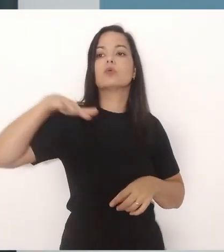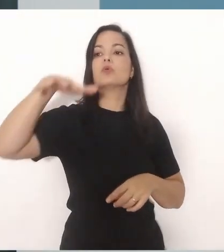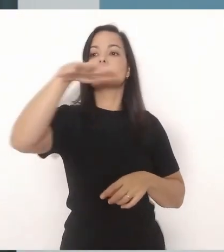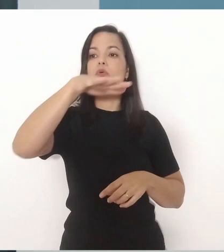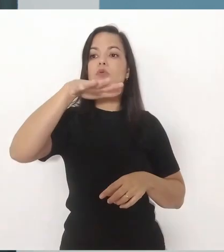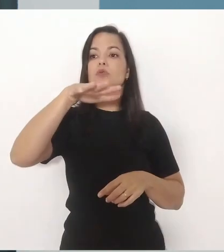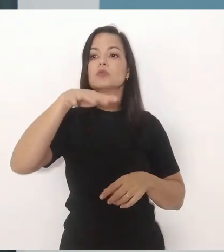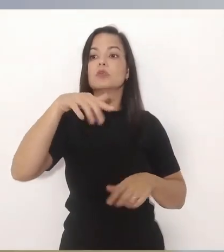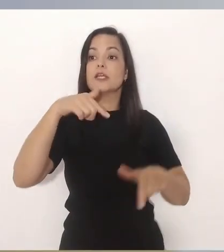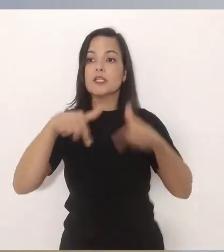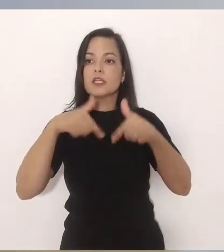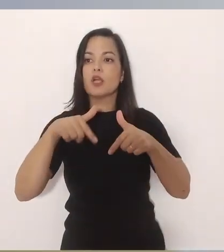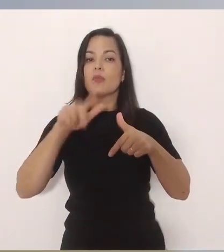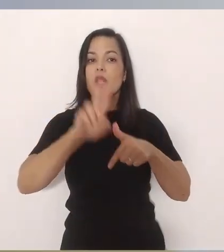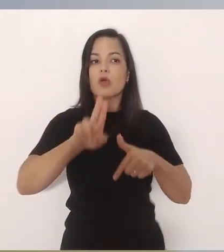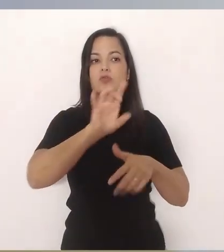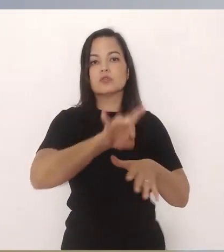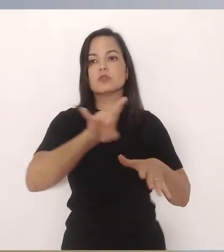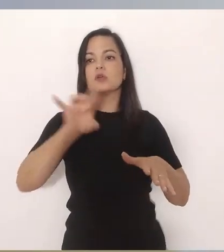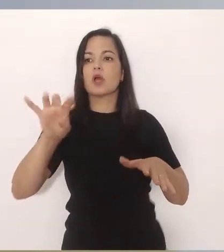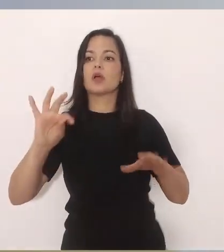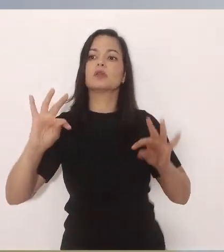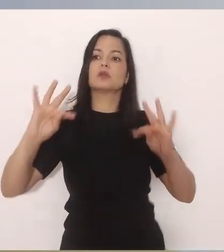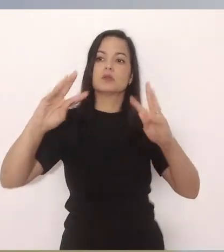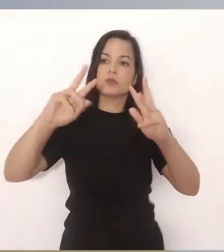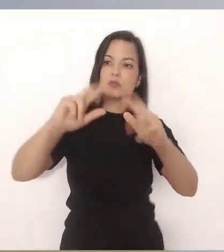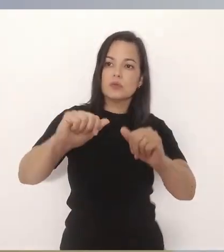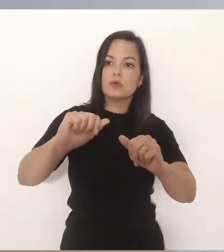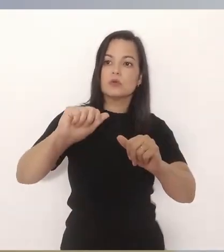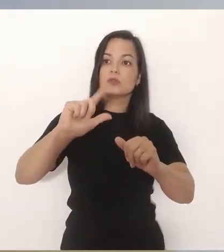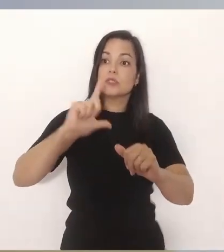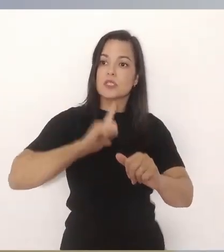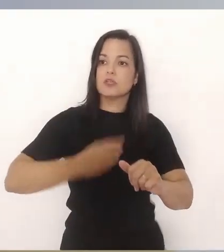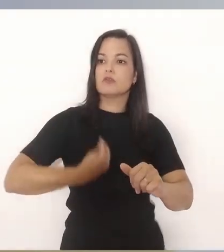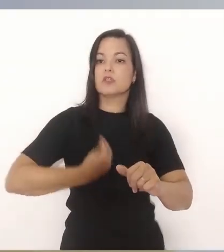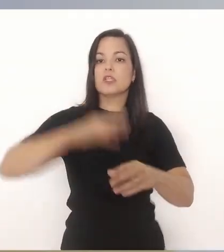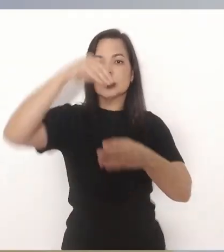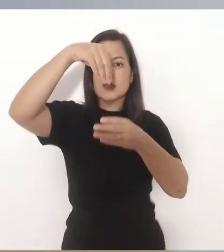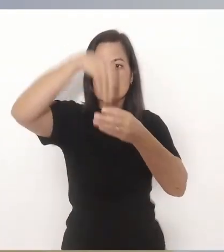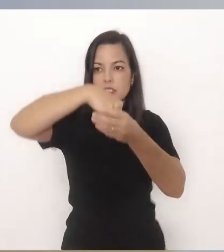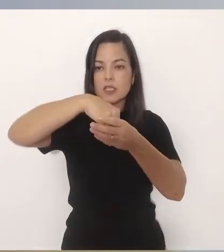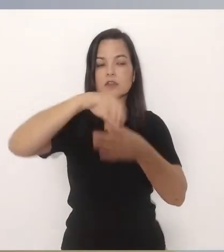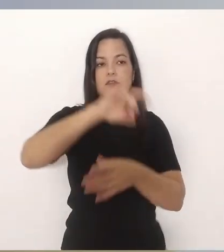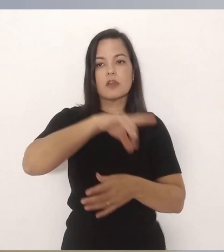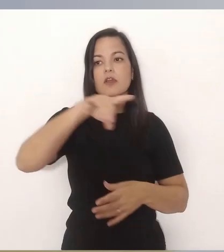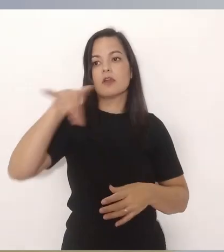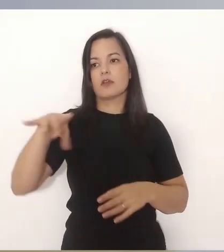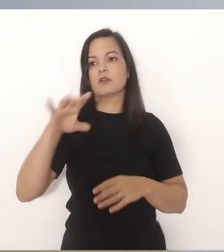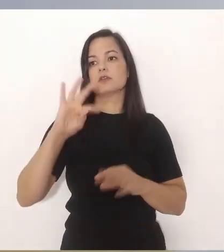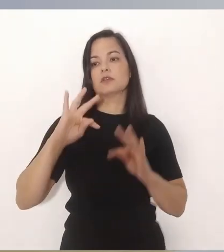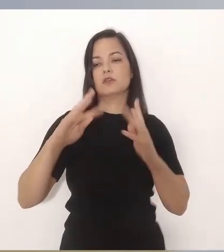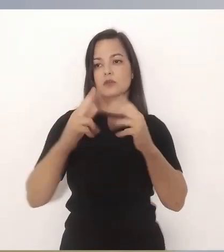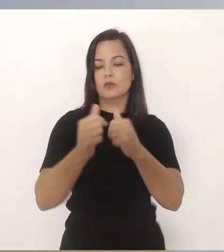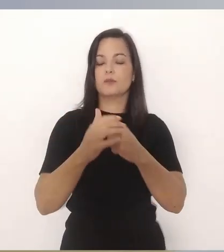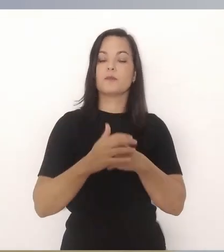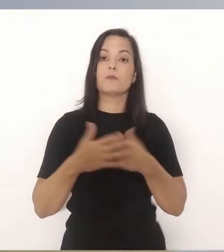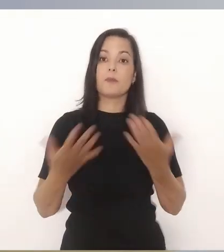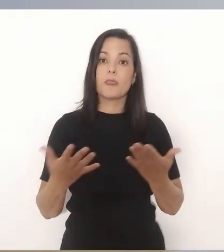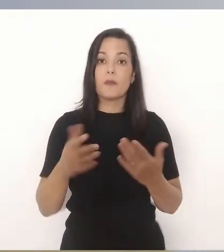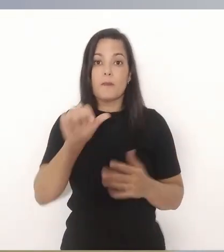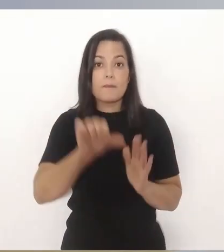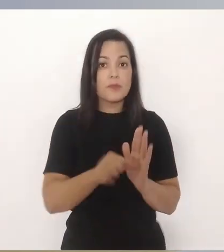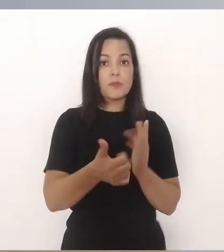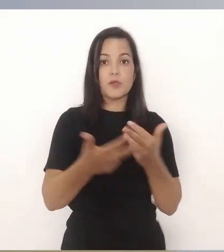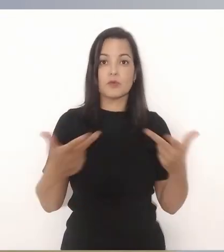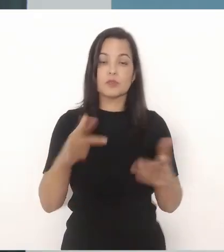em todos. A primeira implicação da salvação que o apóstolo Paulo vai trabalhar com os cristãos aqui é